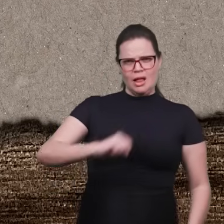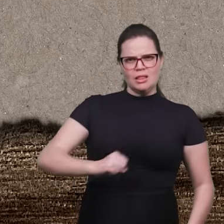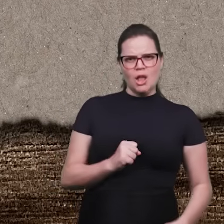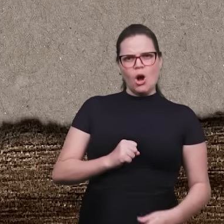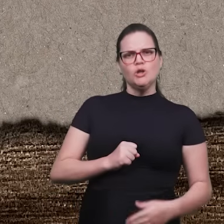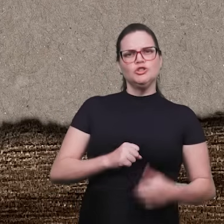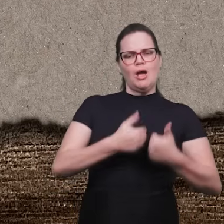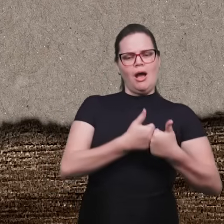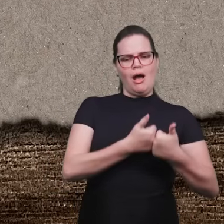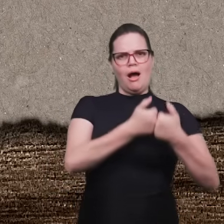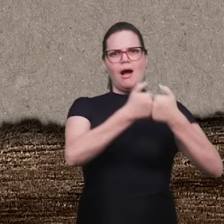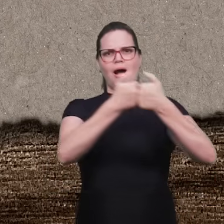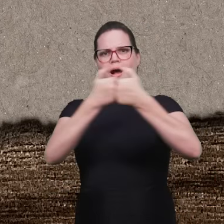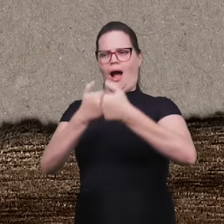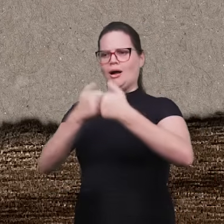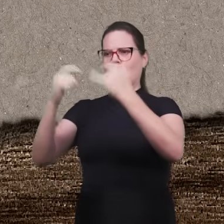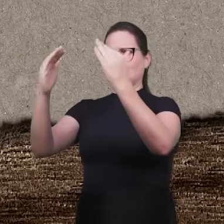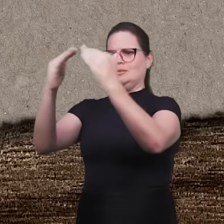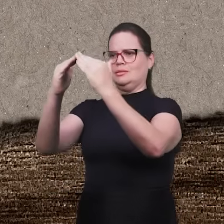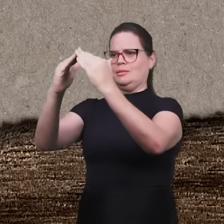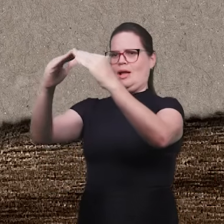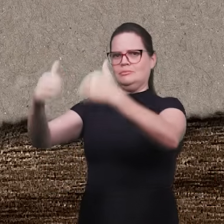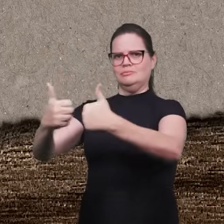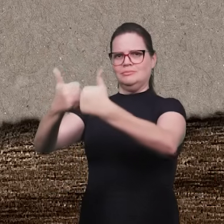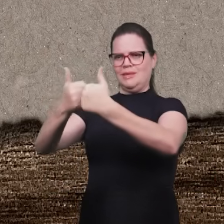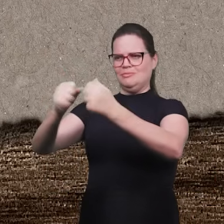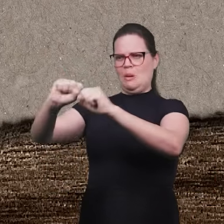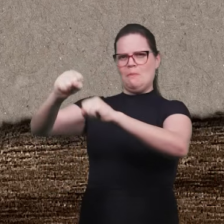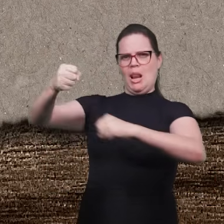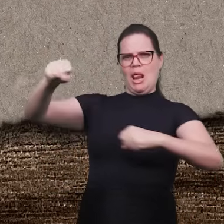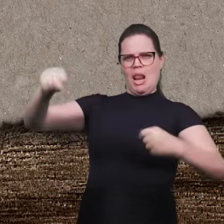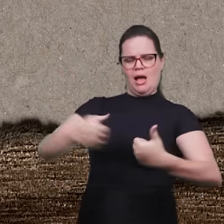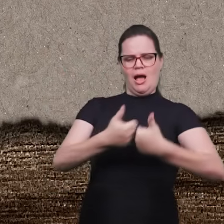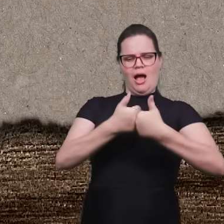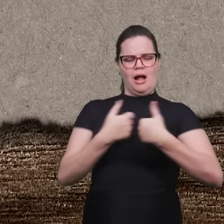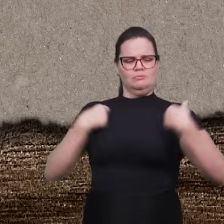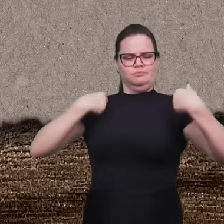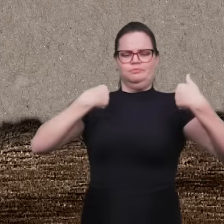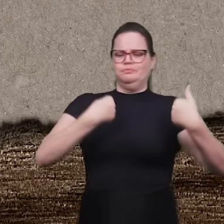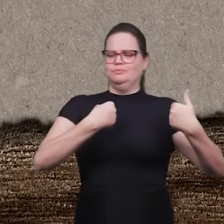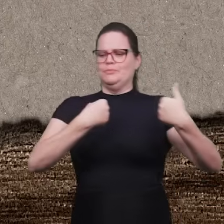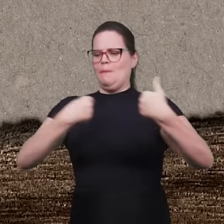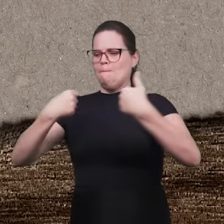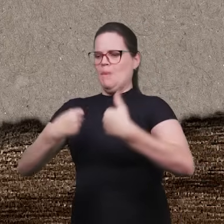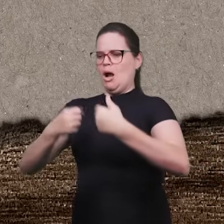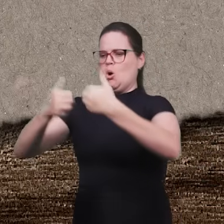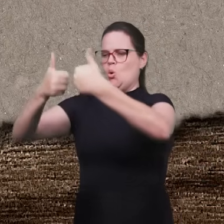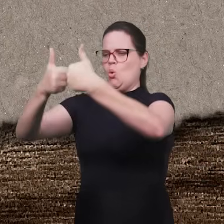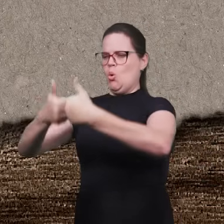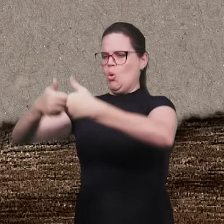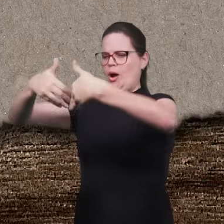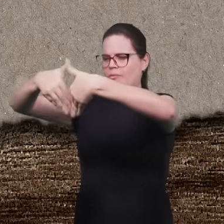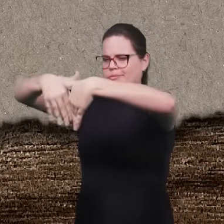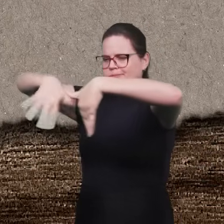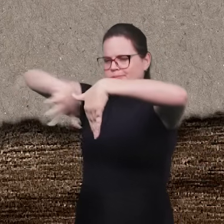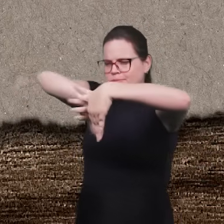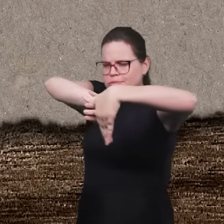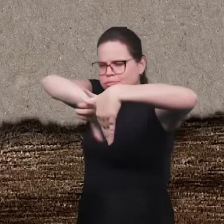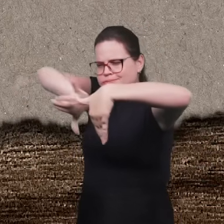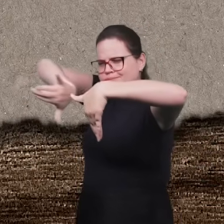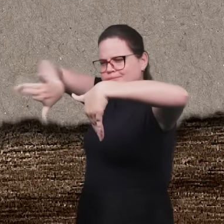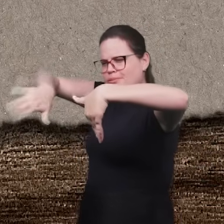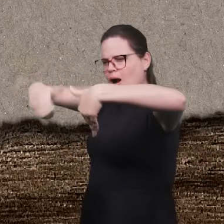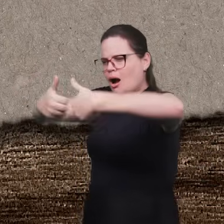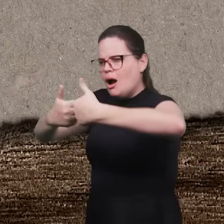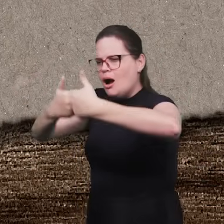arca do concerto do Senhor ao seu lugar, ao oráculo da casa, à santidade das santidades,